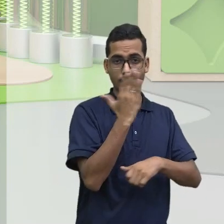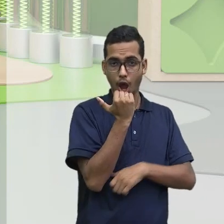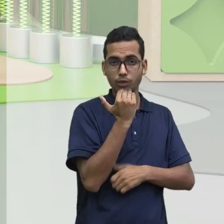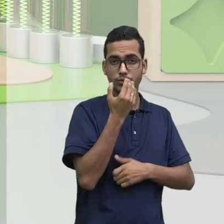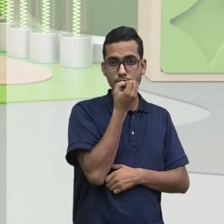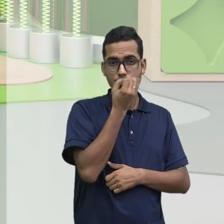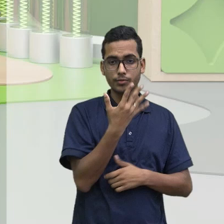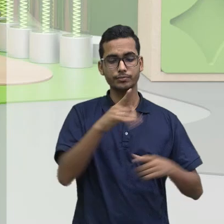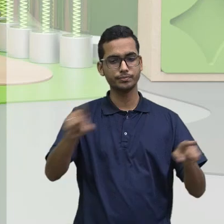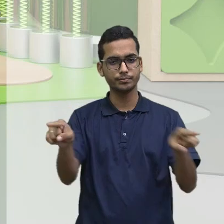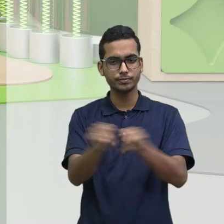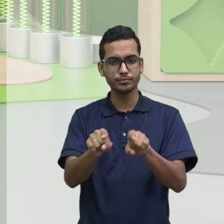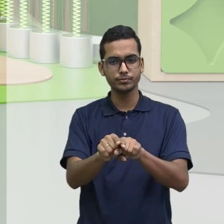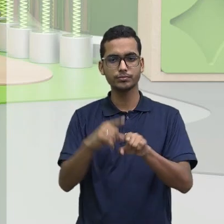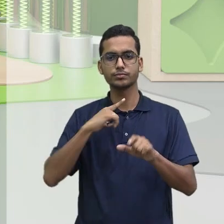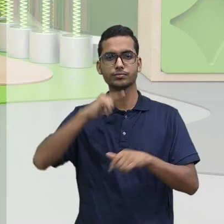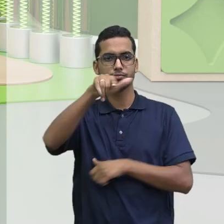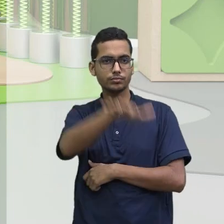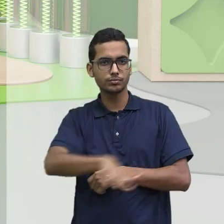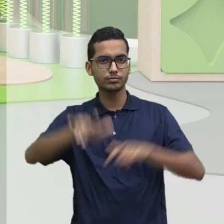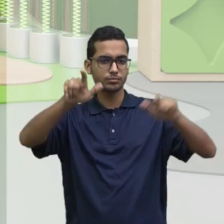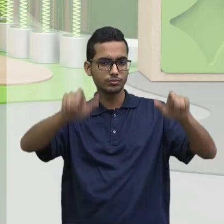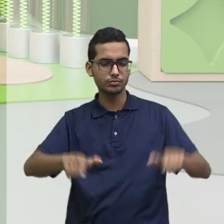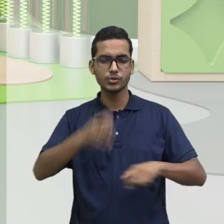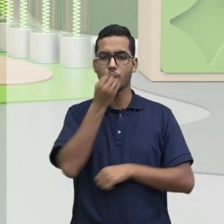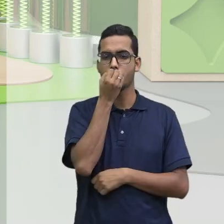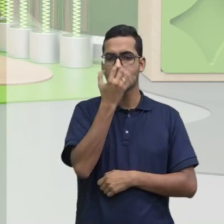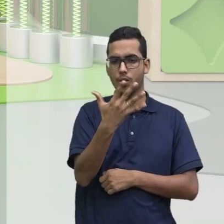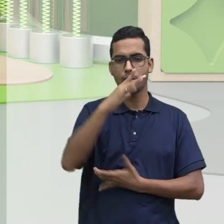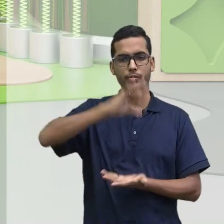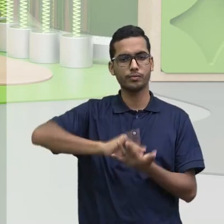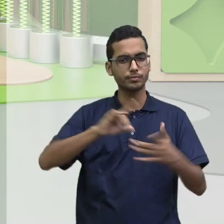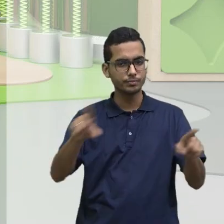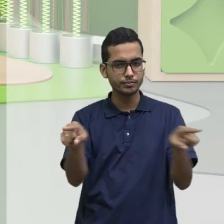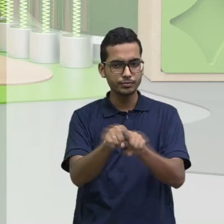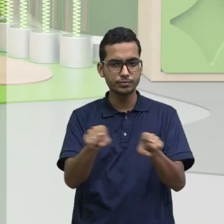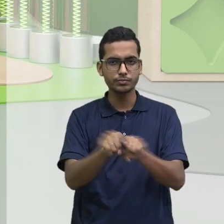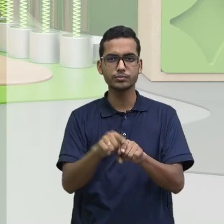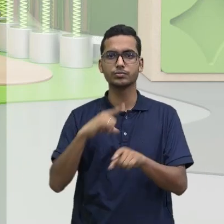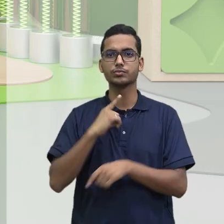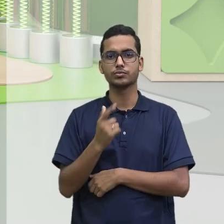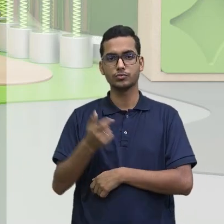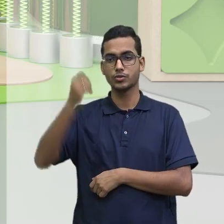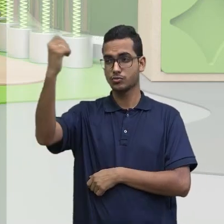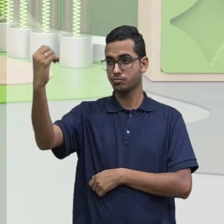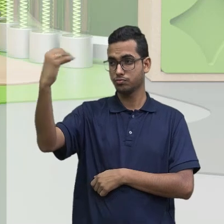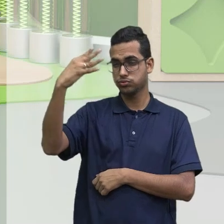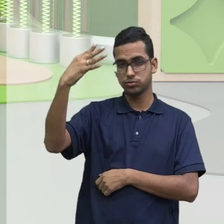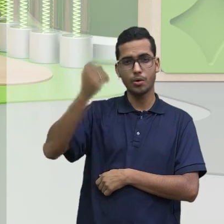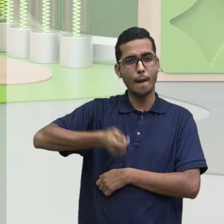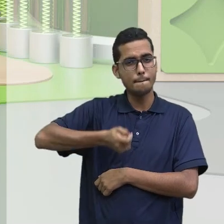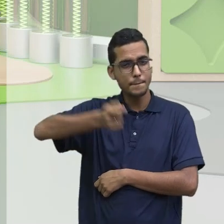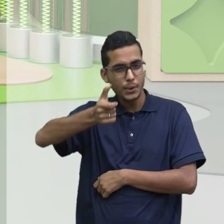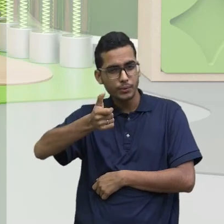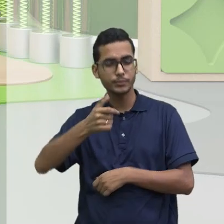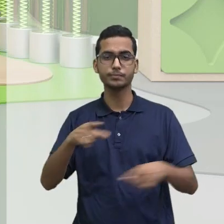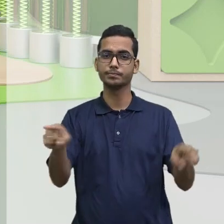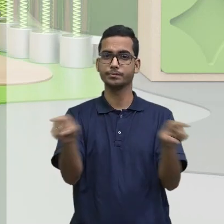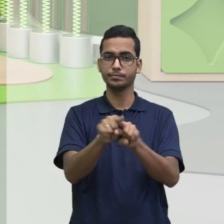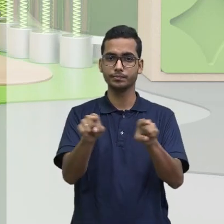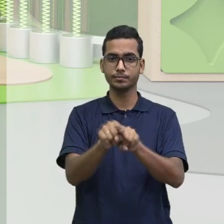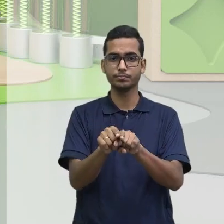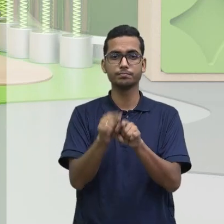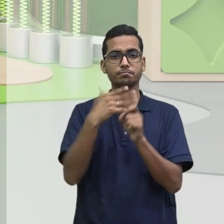estéreis, frescos, com a presença ali de ar, pouca luz, uma temperatura ali mais